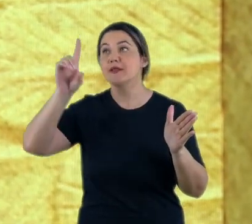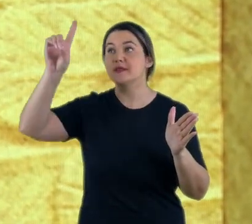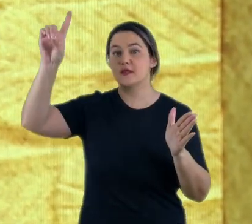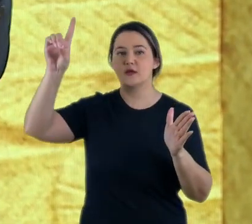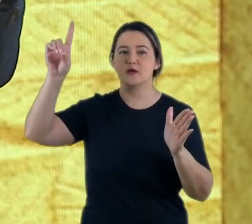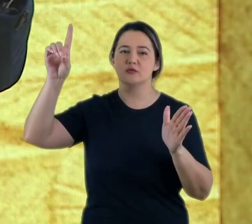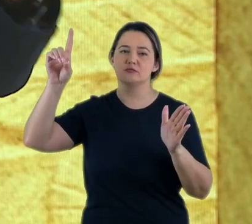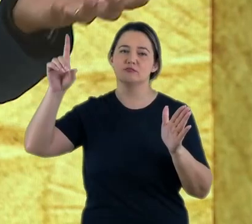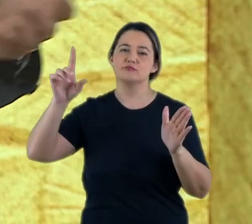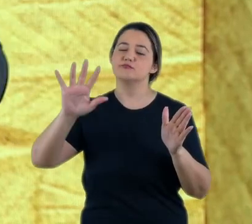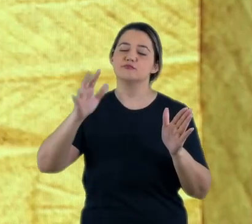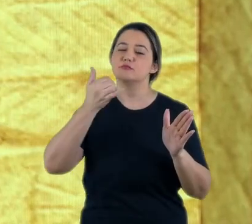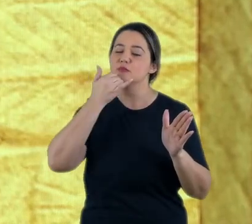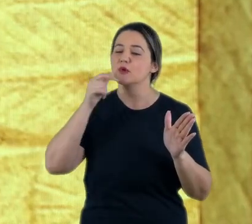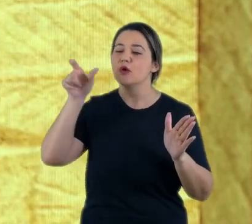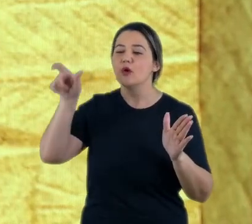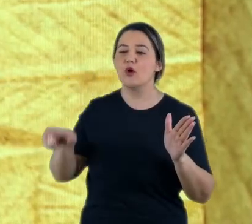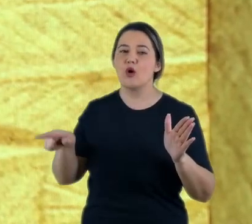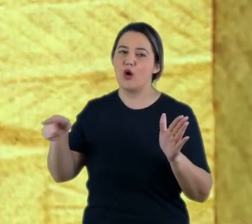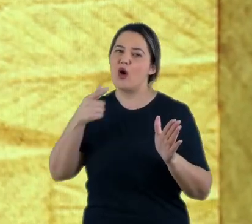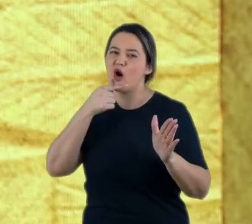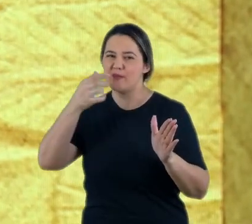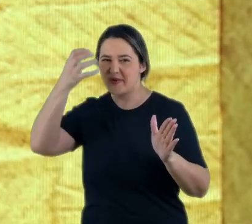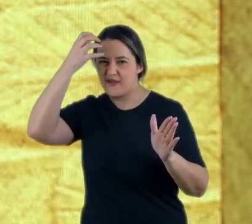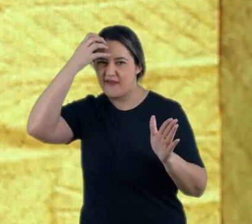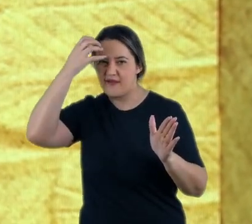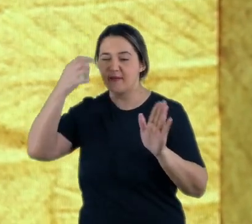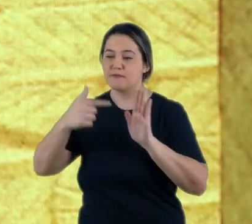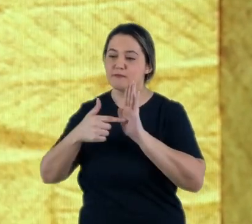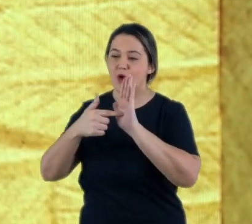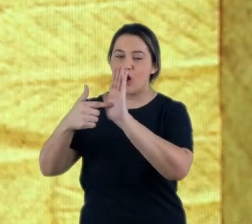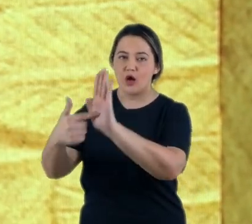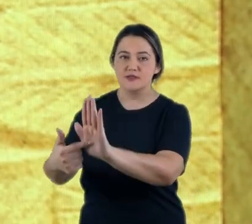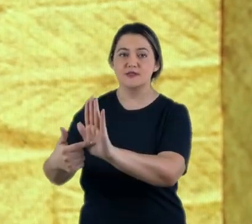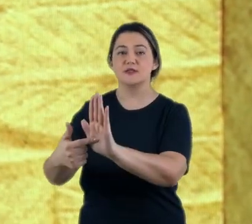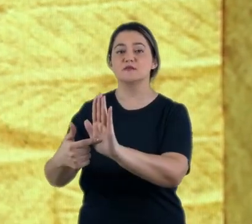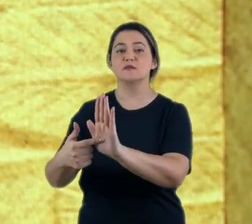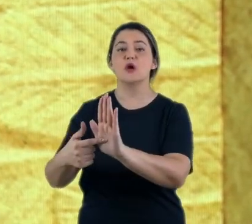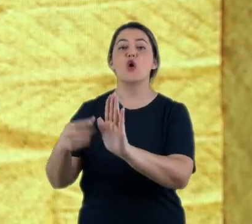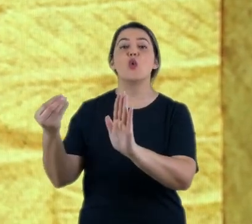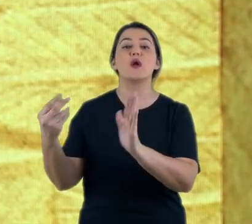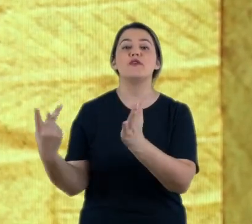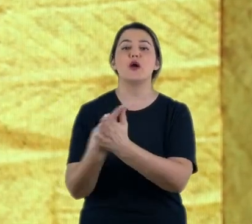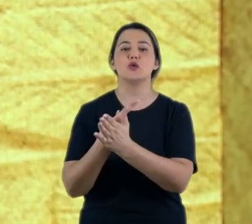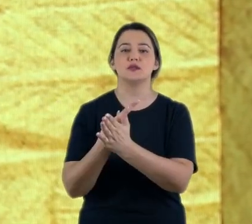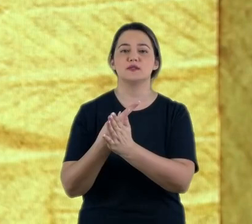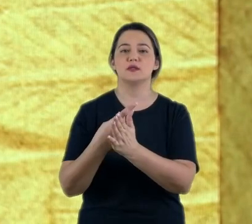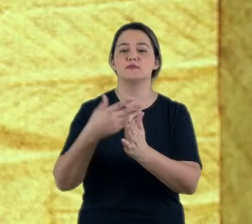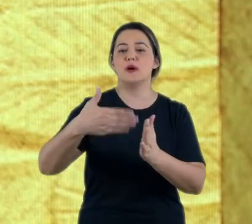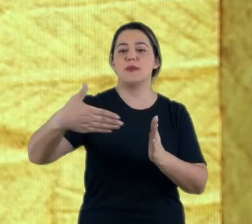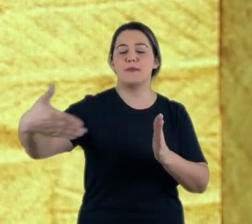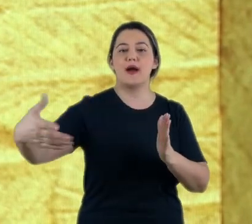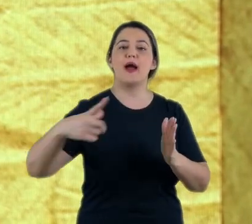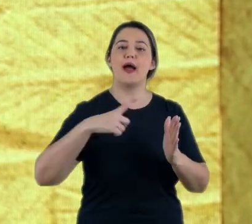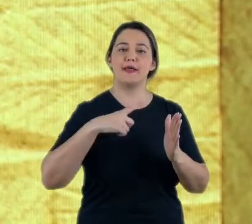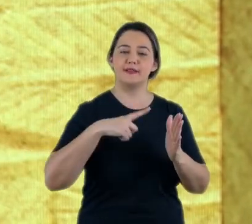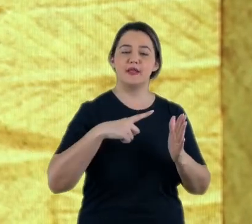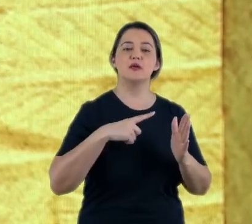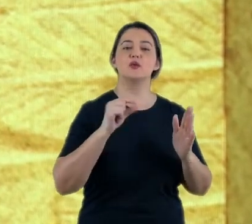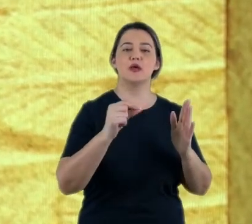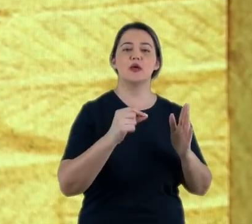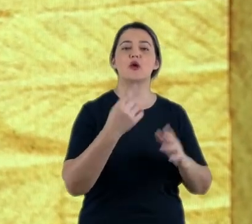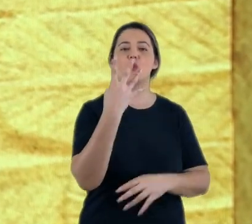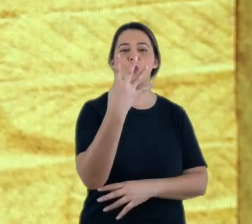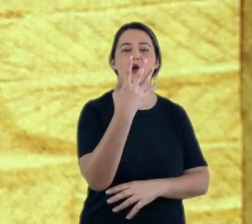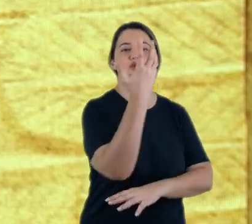um cortesão judeu ou rei pagão, usando um simbolismo de 4 árvores, de novo o número 4,